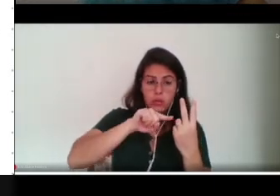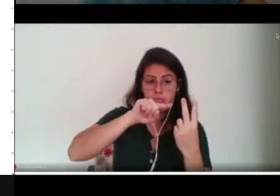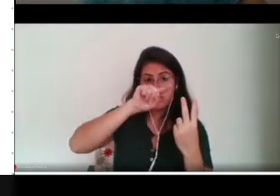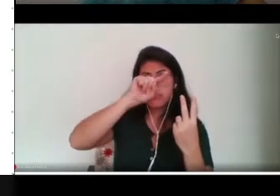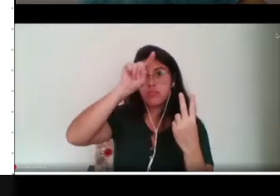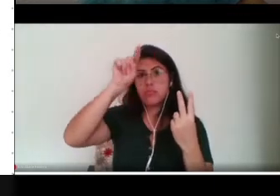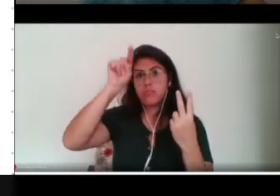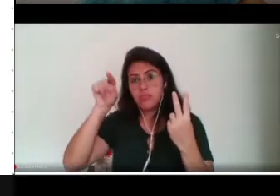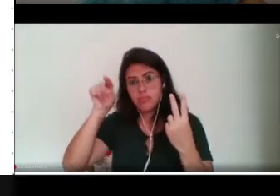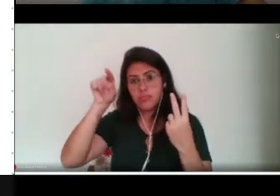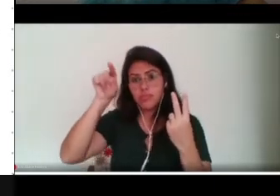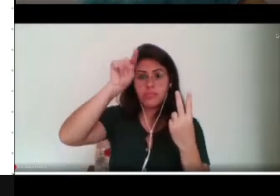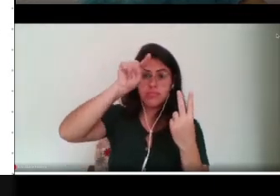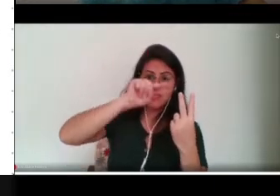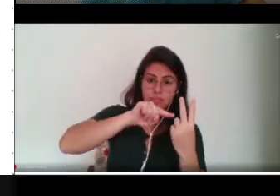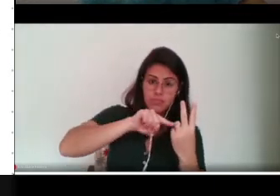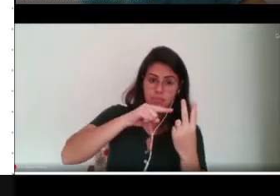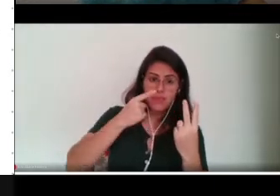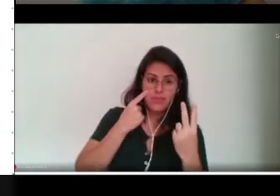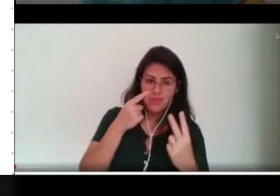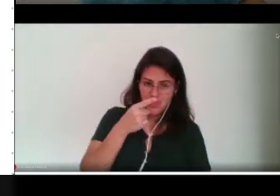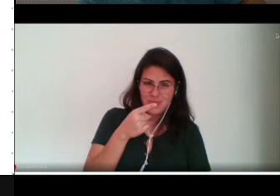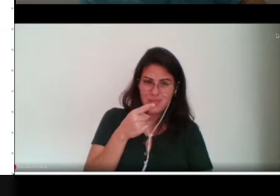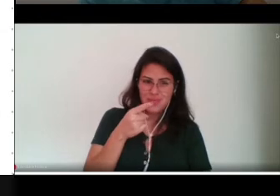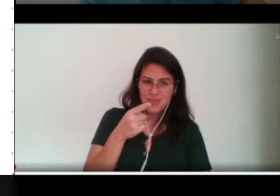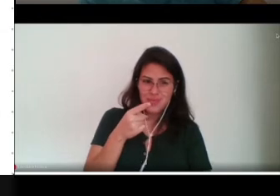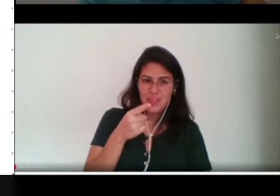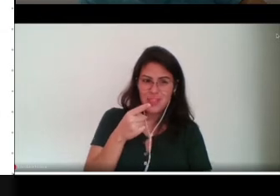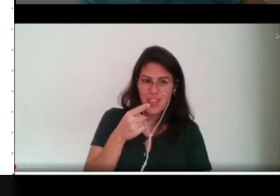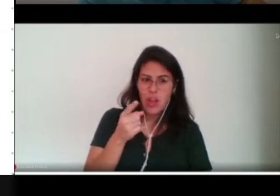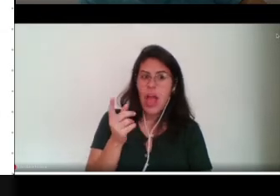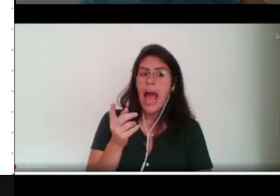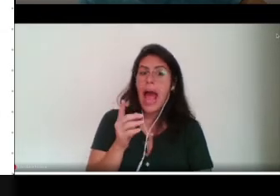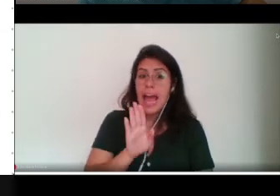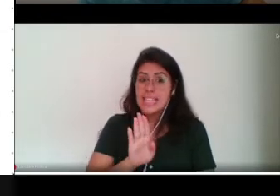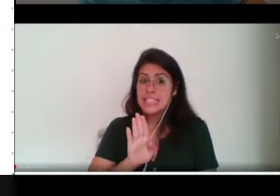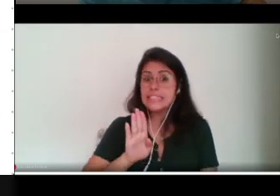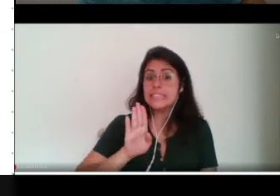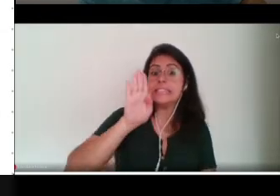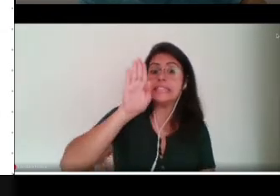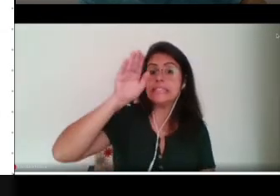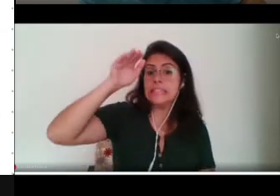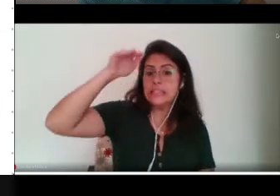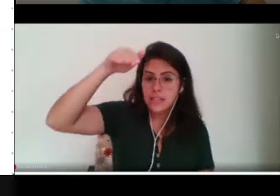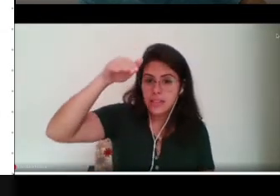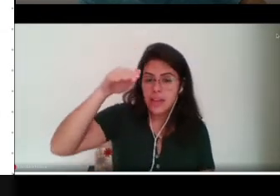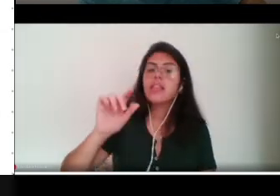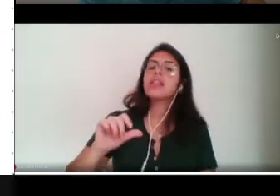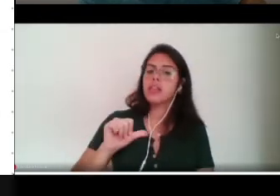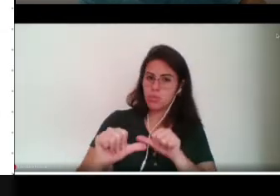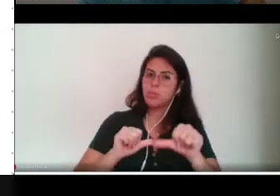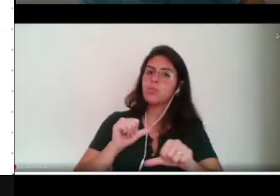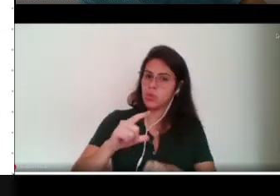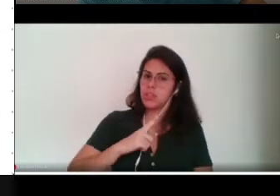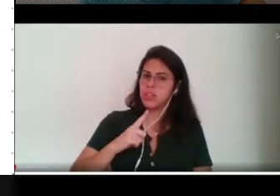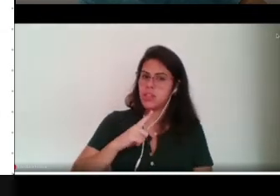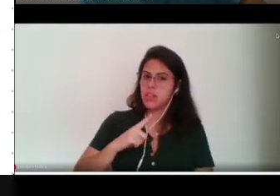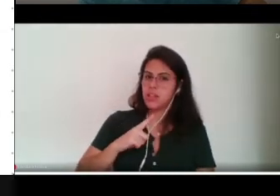a inclinação dessa curva muda. Então, a velocidade muda. Certo? Nesse ponto 4 aqui,